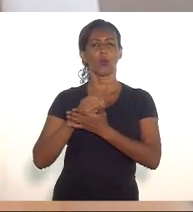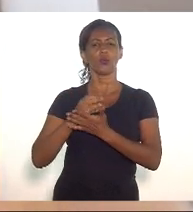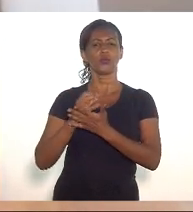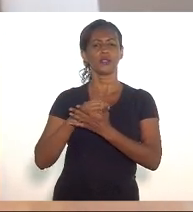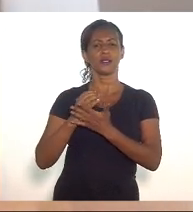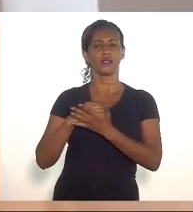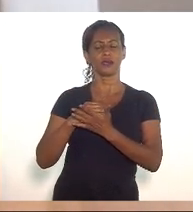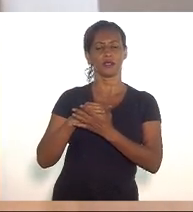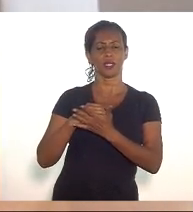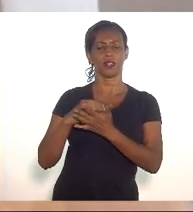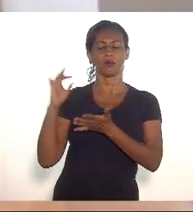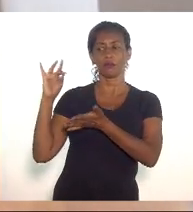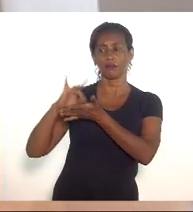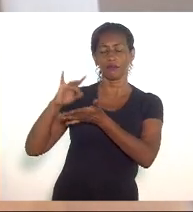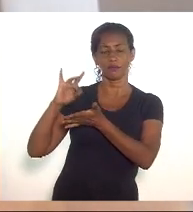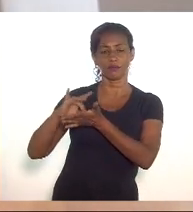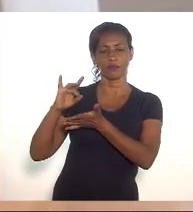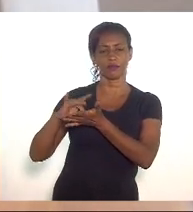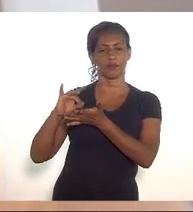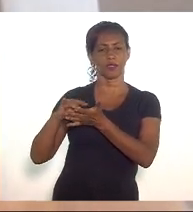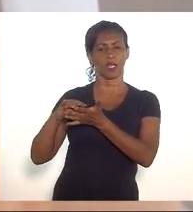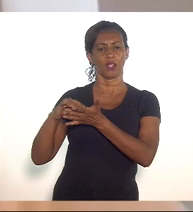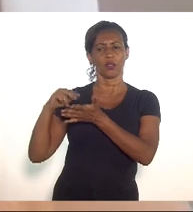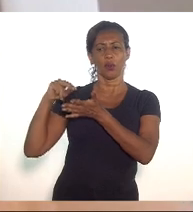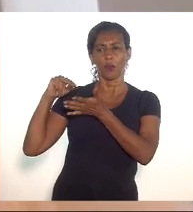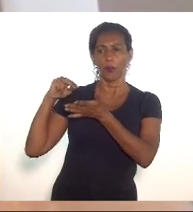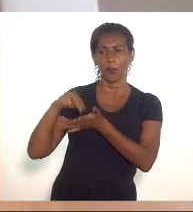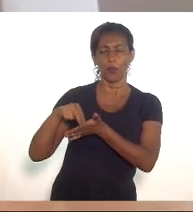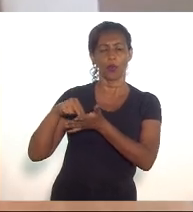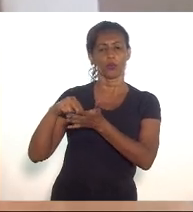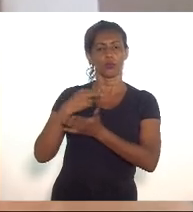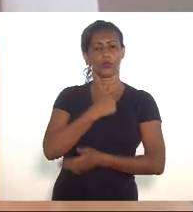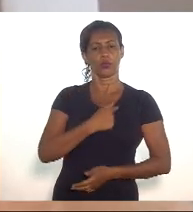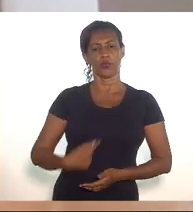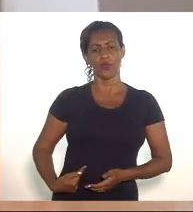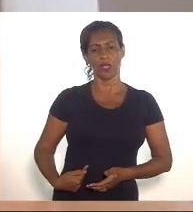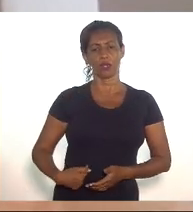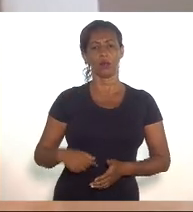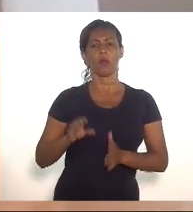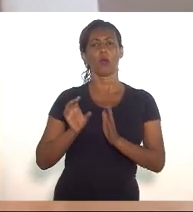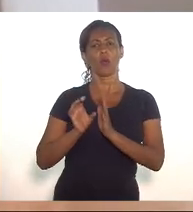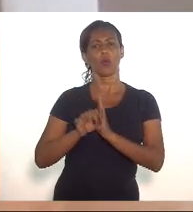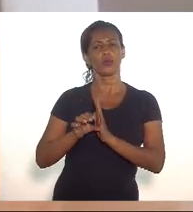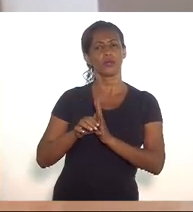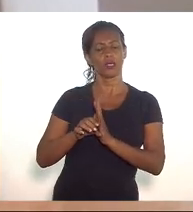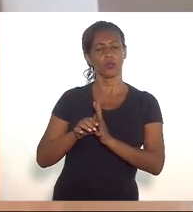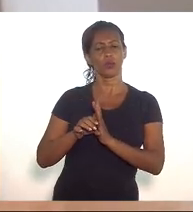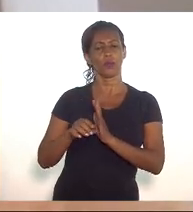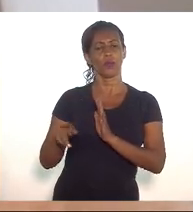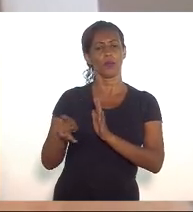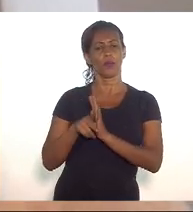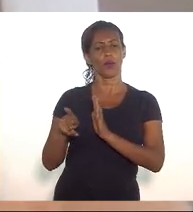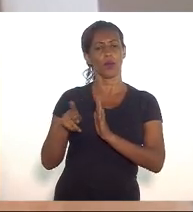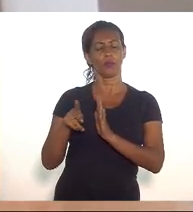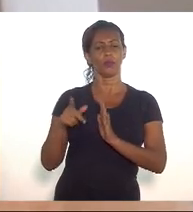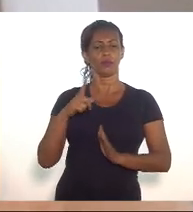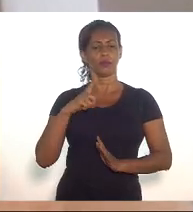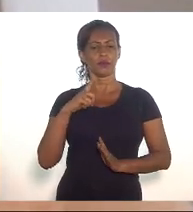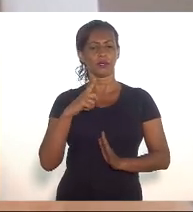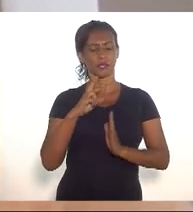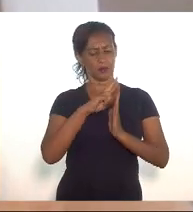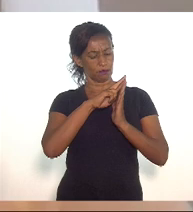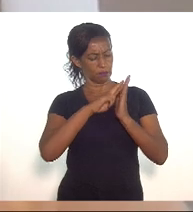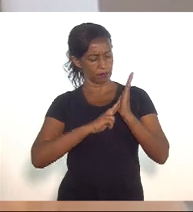verdade, além de posicionamentos de governo, são conceitos que devem reger